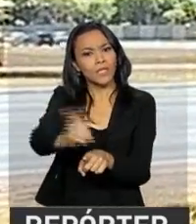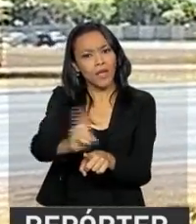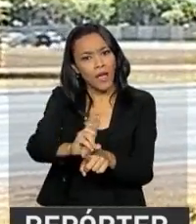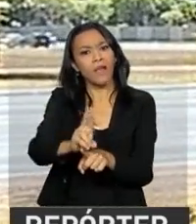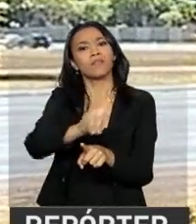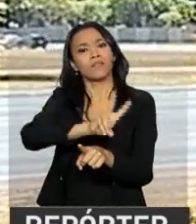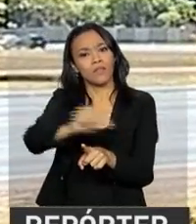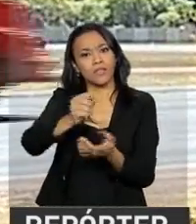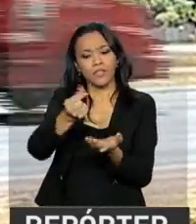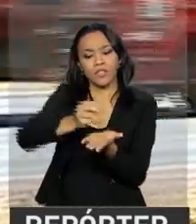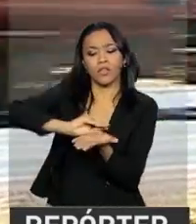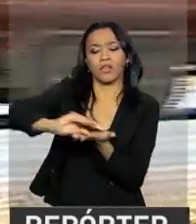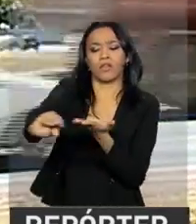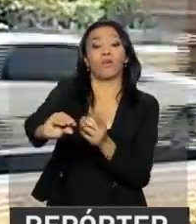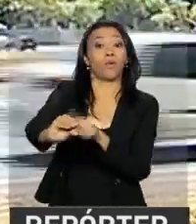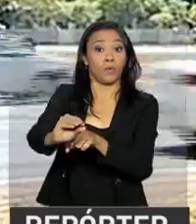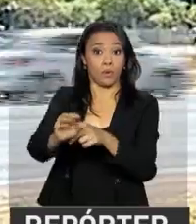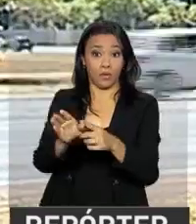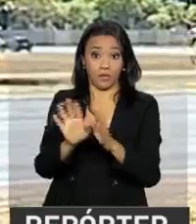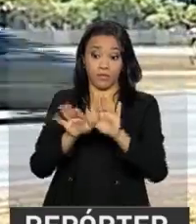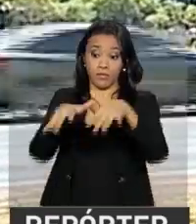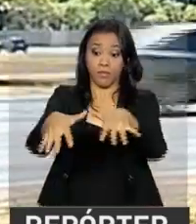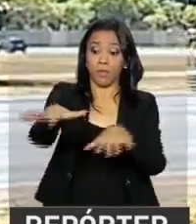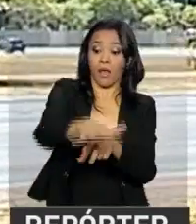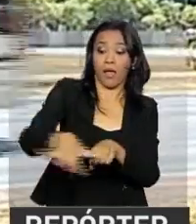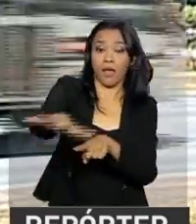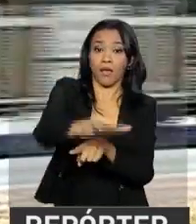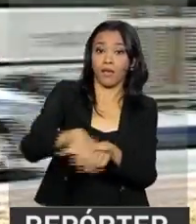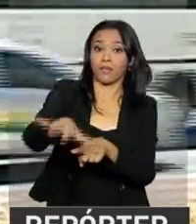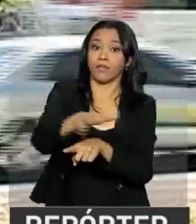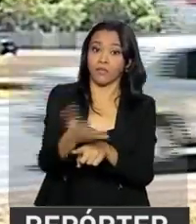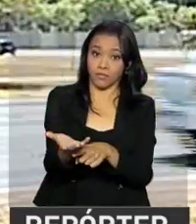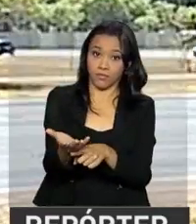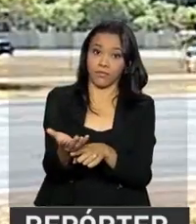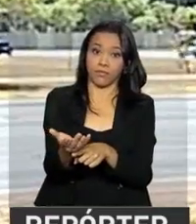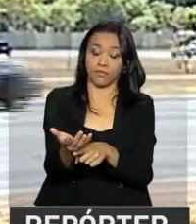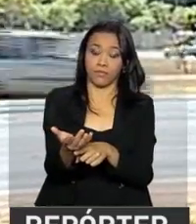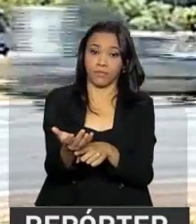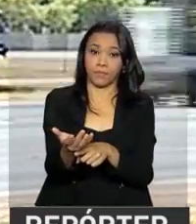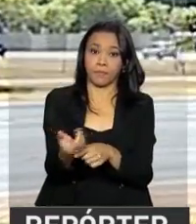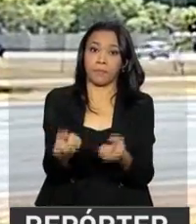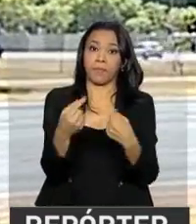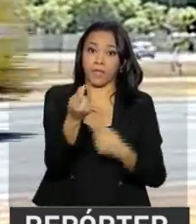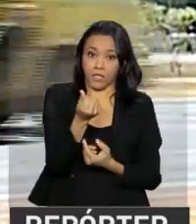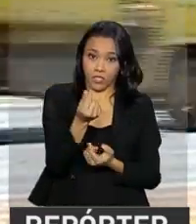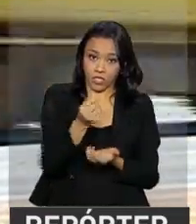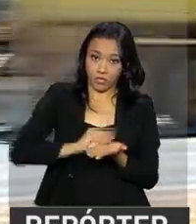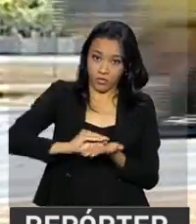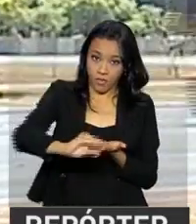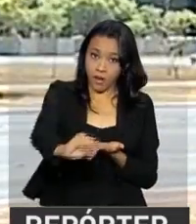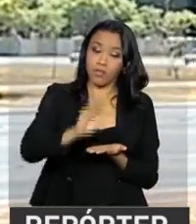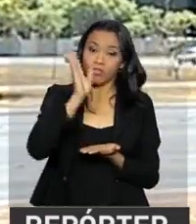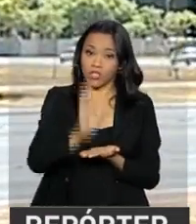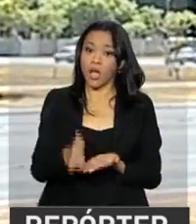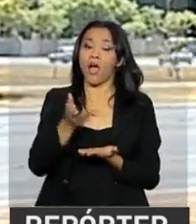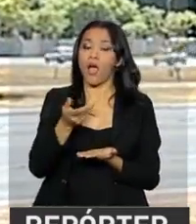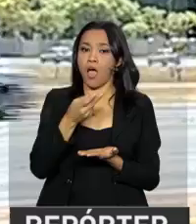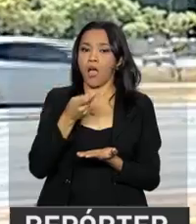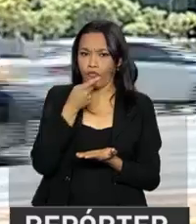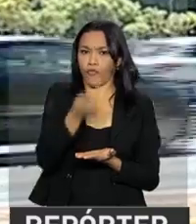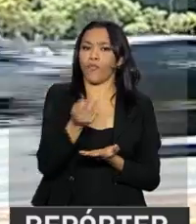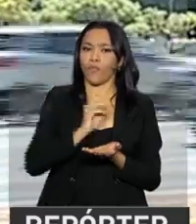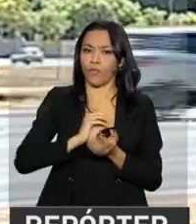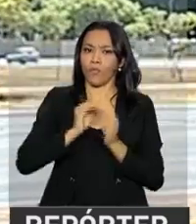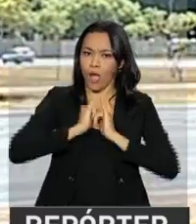vão ser destinados às obras do plano de ações a articuladas a a liberação de recursos foi anunciada nesta